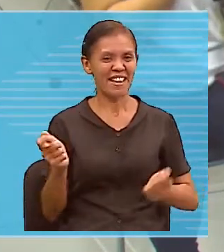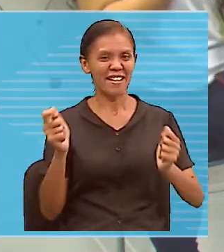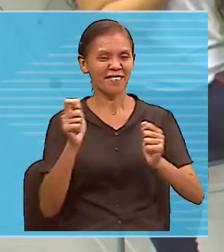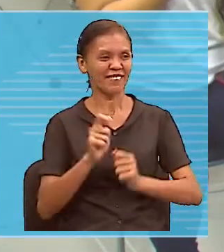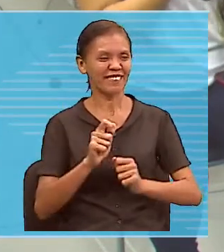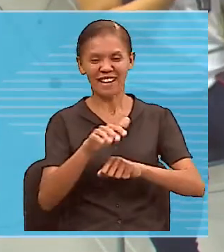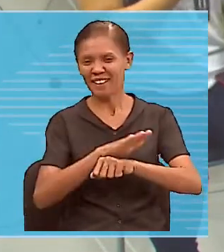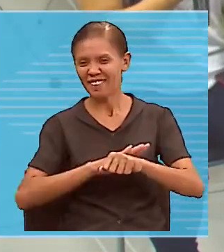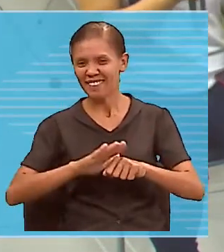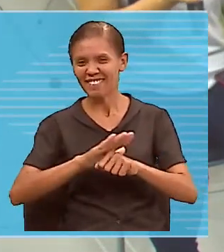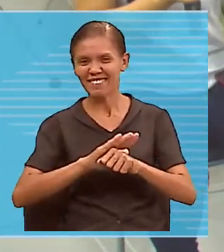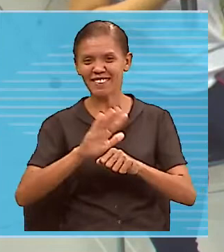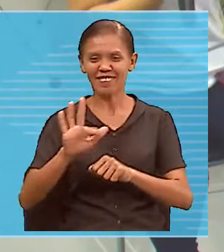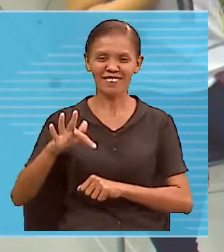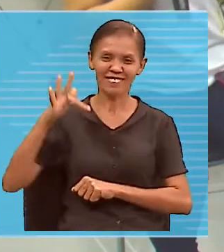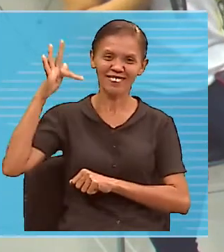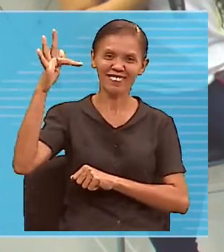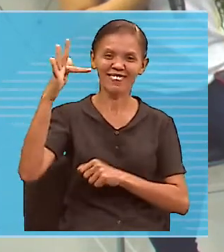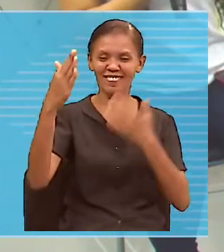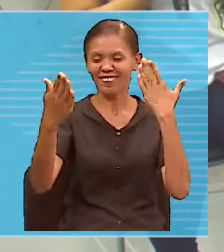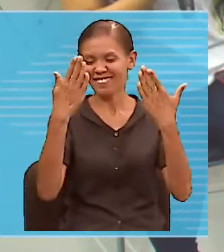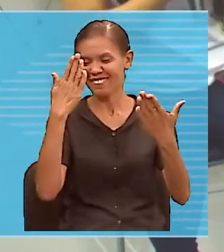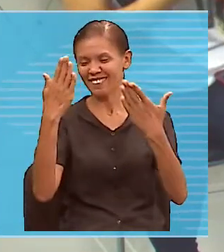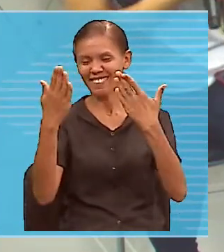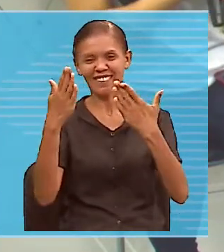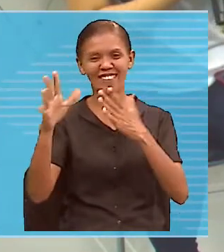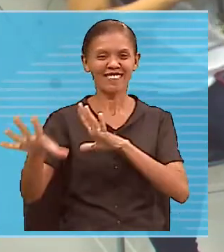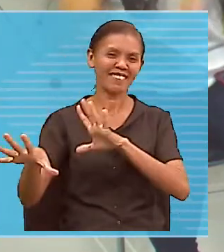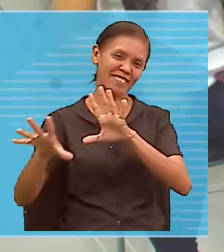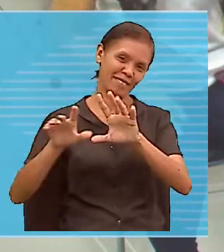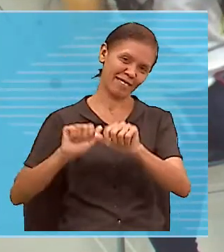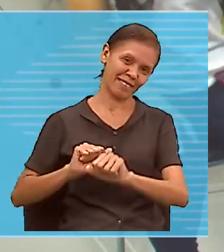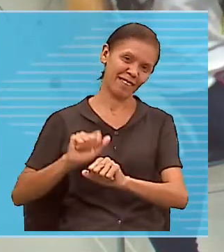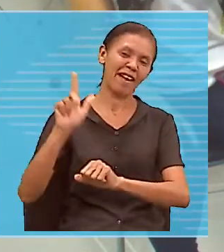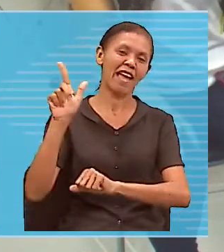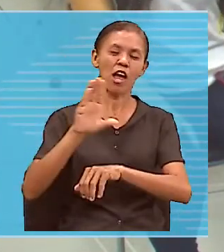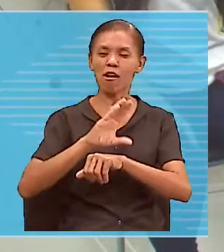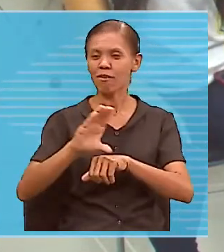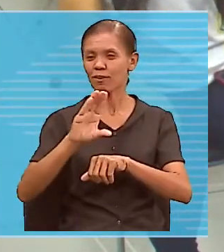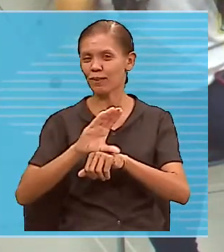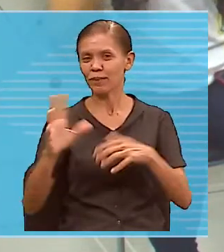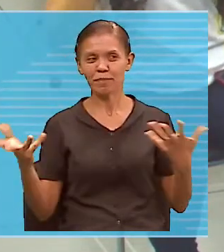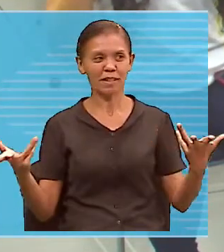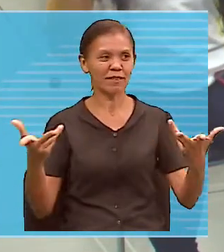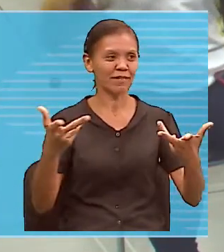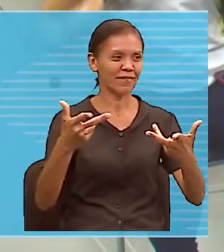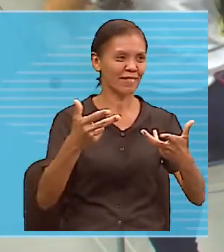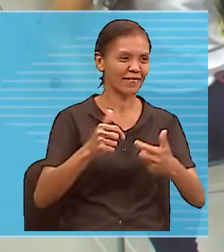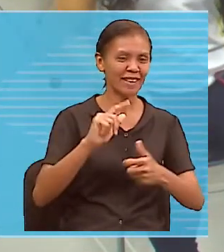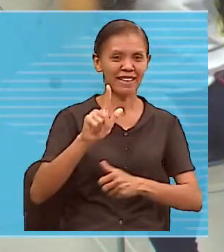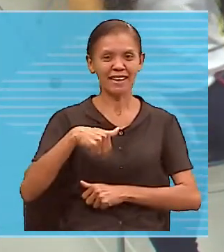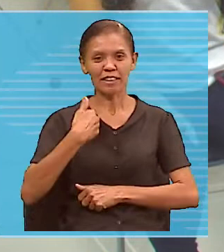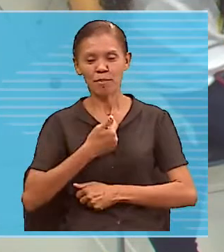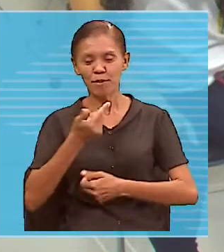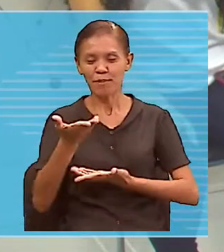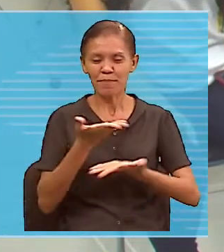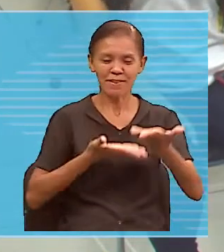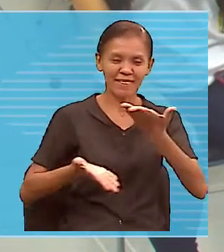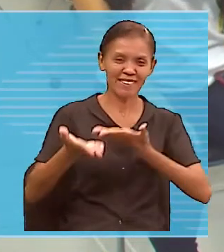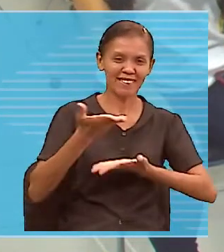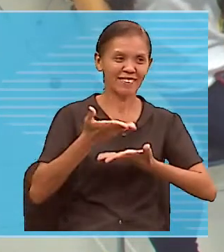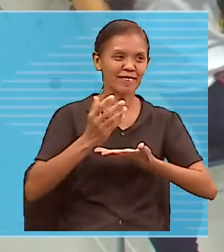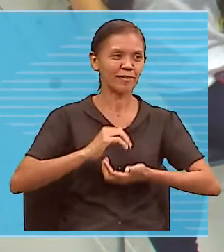futuros colegas de profissão? Tomara, é um excelente curso. A gente pode até conversar, trocar umas figurinhas depois para saber se é isso